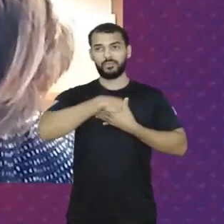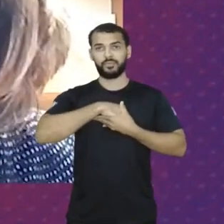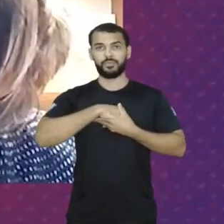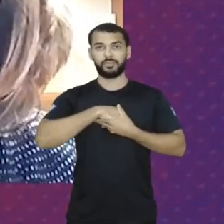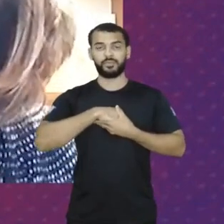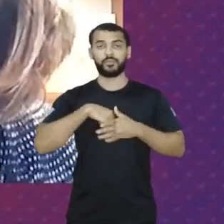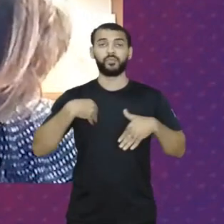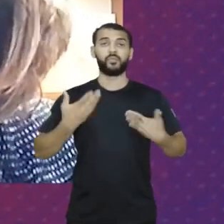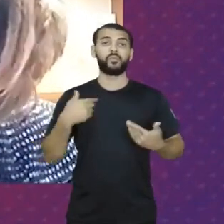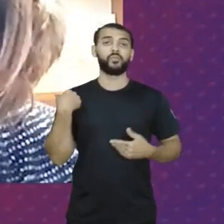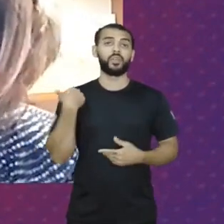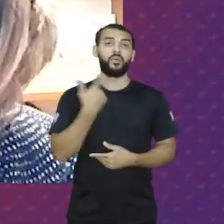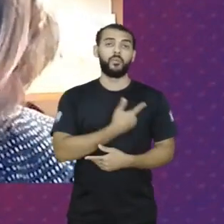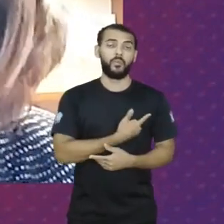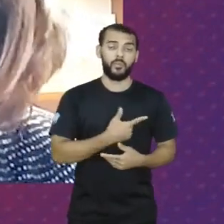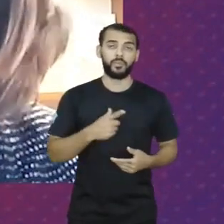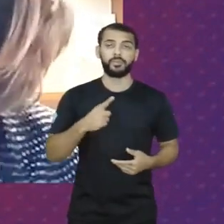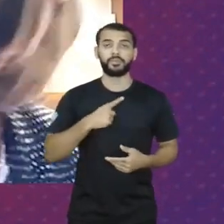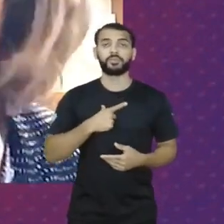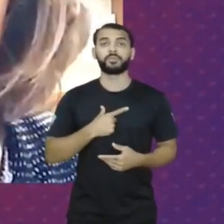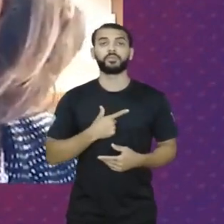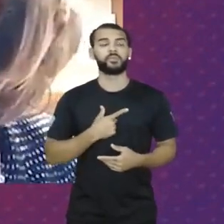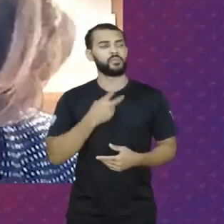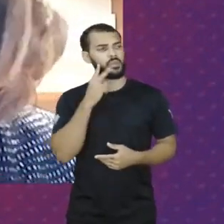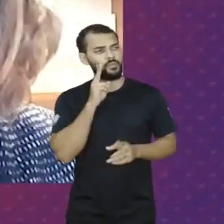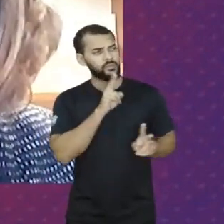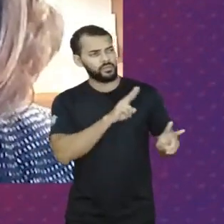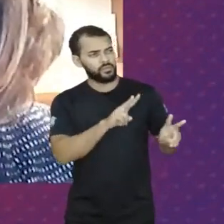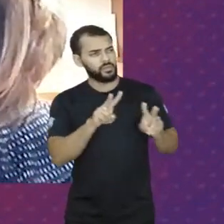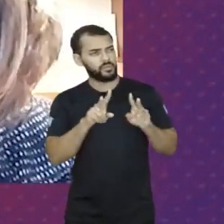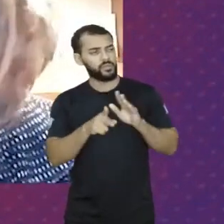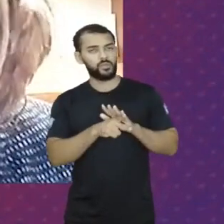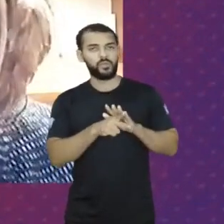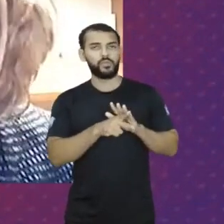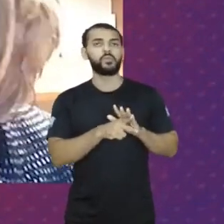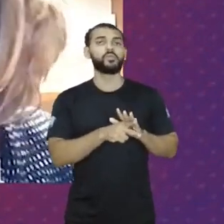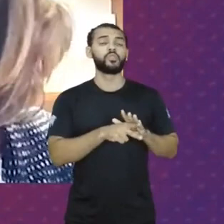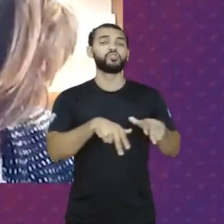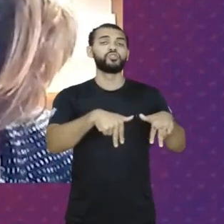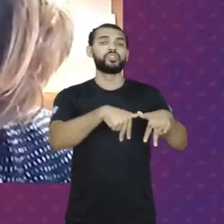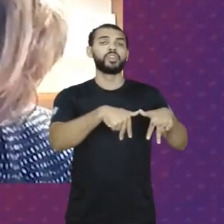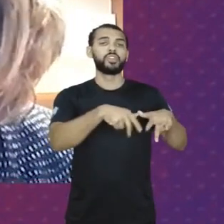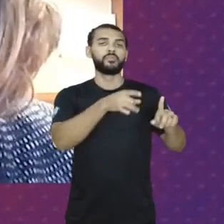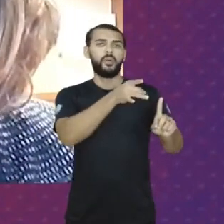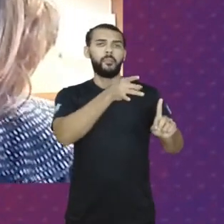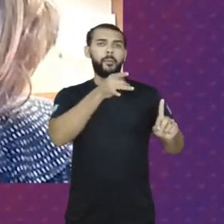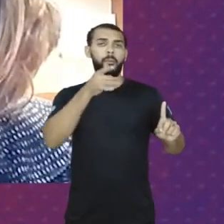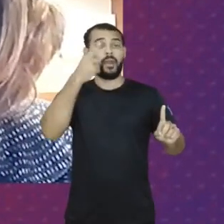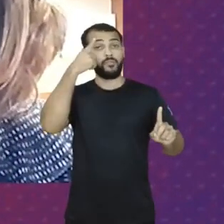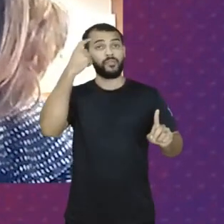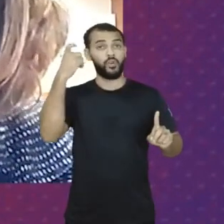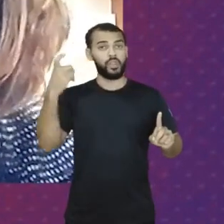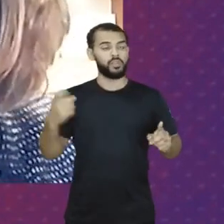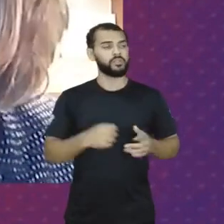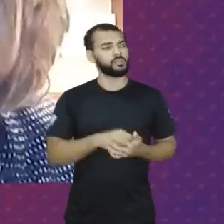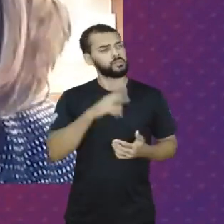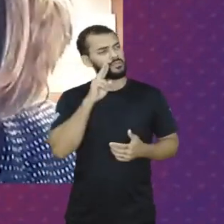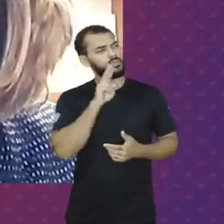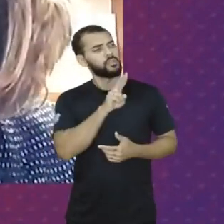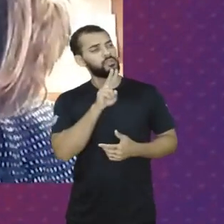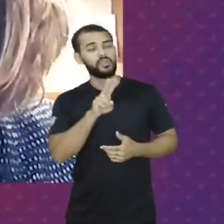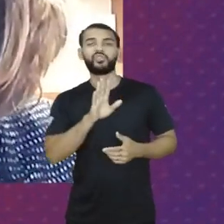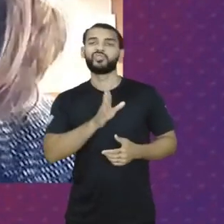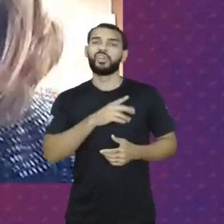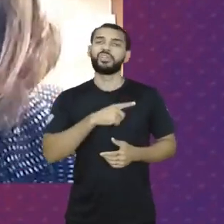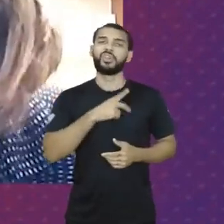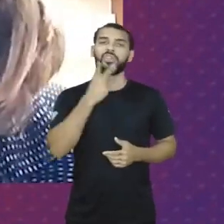nós vivenciamos todas as formas de violências de gênero, e muitas violências de gênero, elas foram